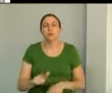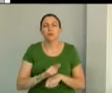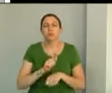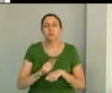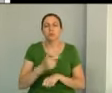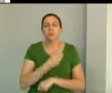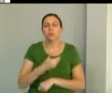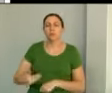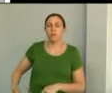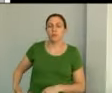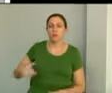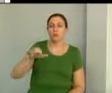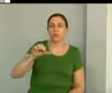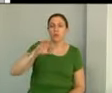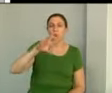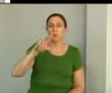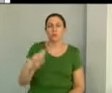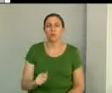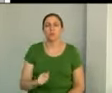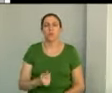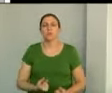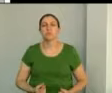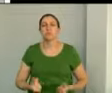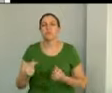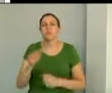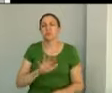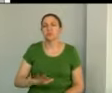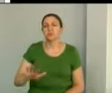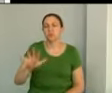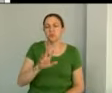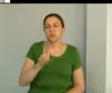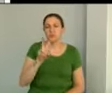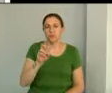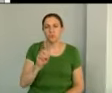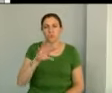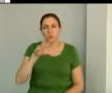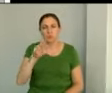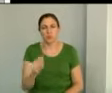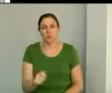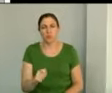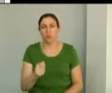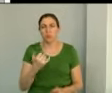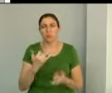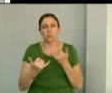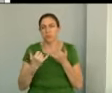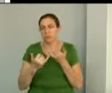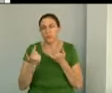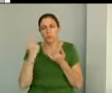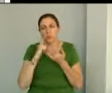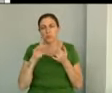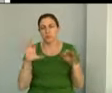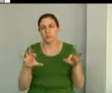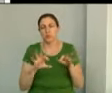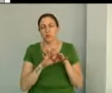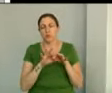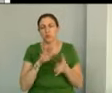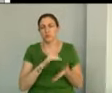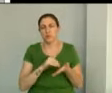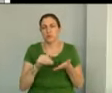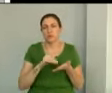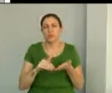governança, 9.600. Encargos gerais, 20.480, que são aquelas despesas que tu não consegue vincular a nenhuma secretaria. Então,